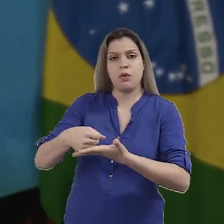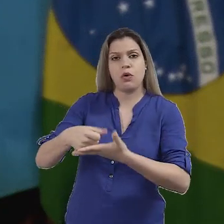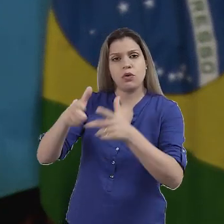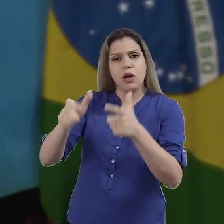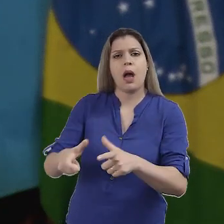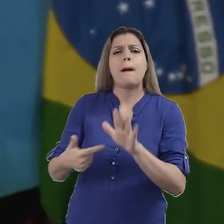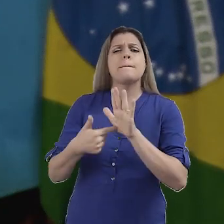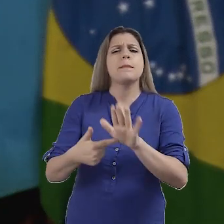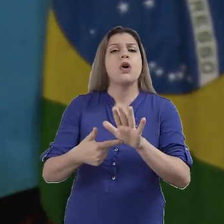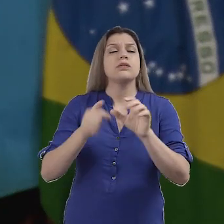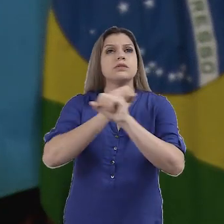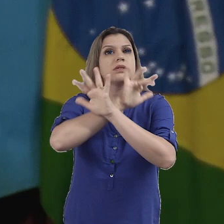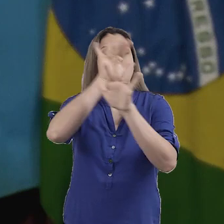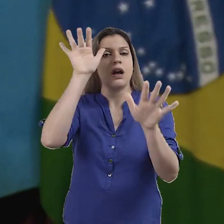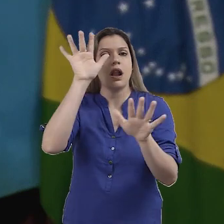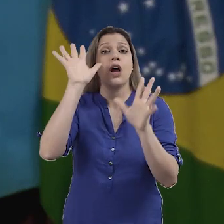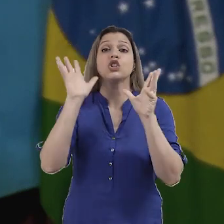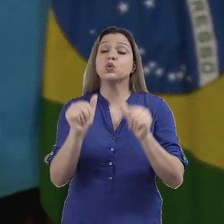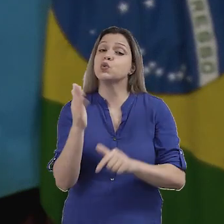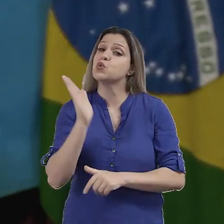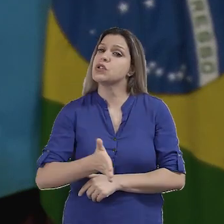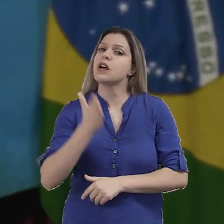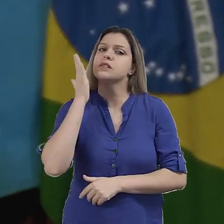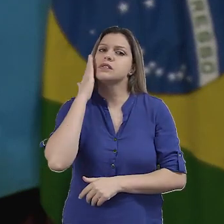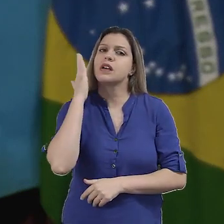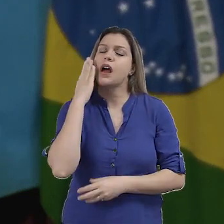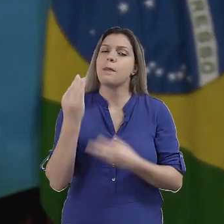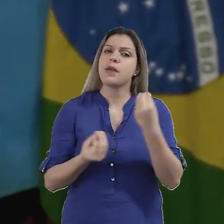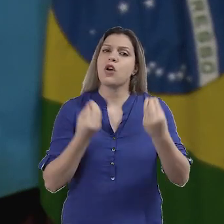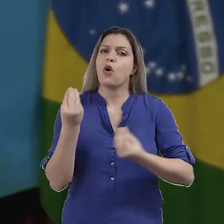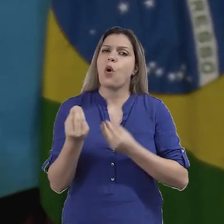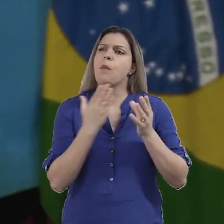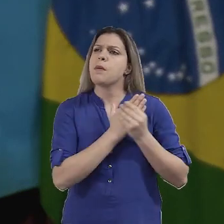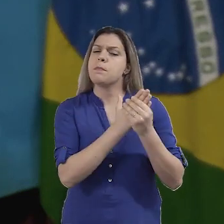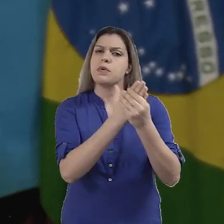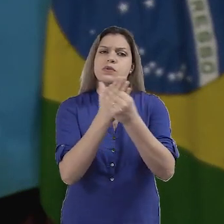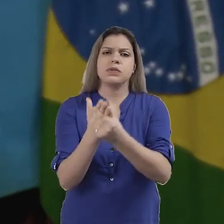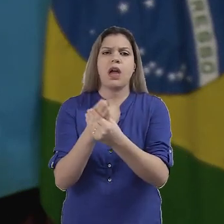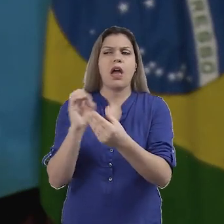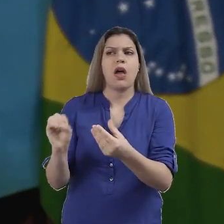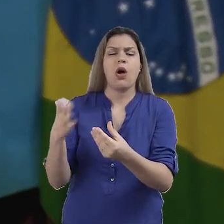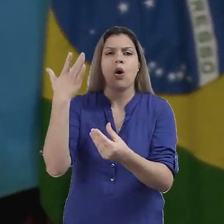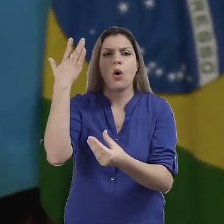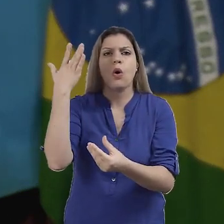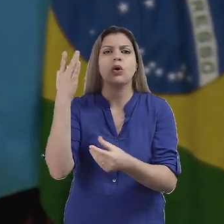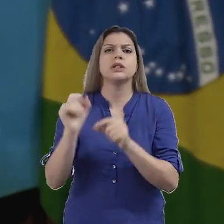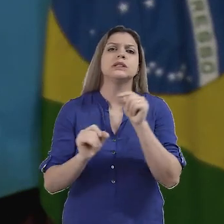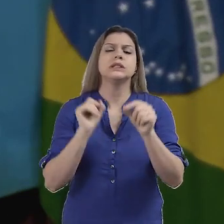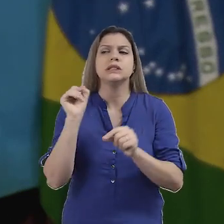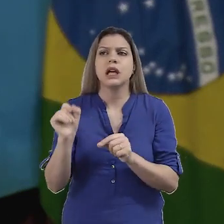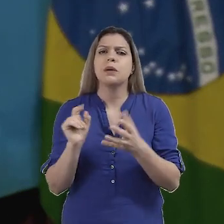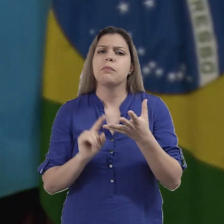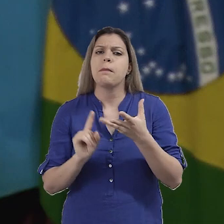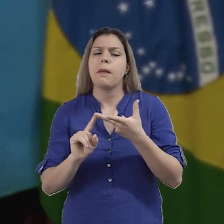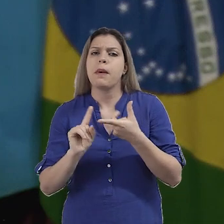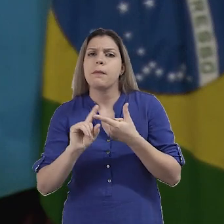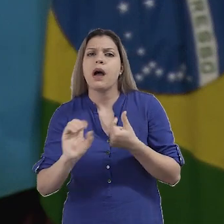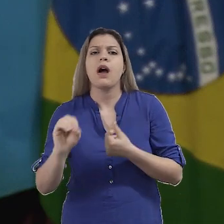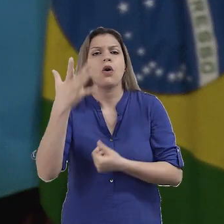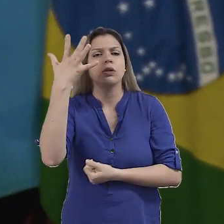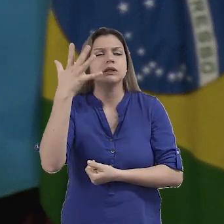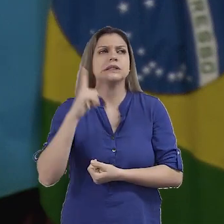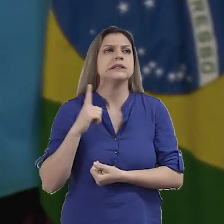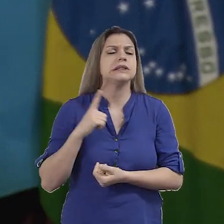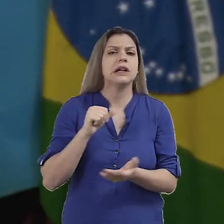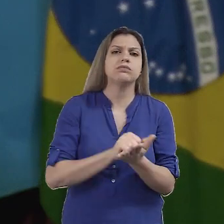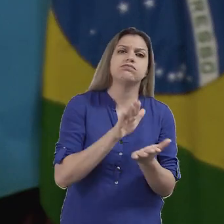ao órgão, porque demonstra transparência, todo mundo já sabe para onde esse processo vai passar, quem vai se manifestar, quais são as